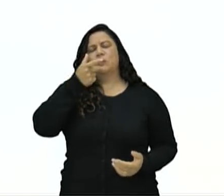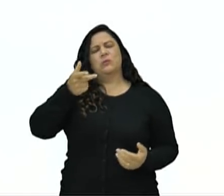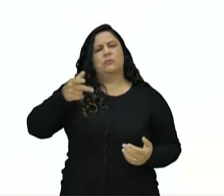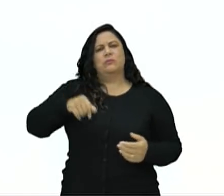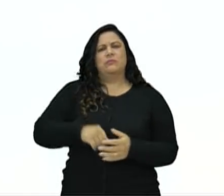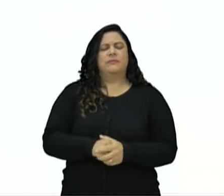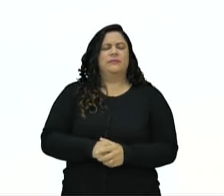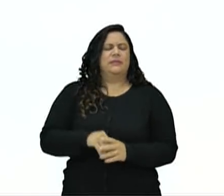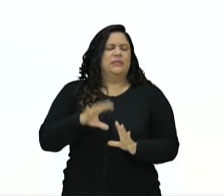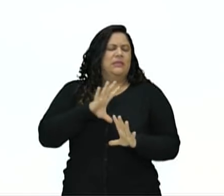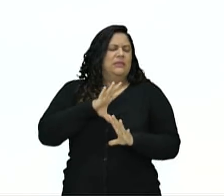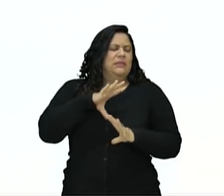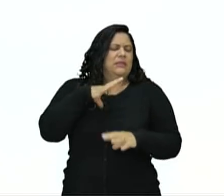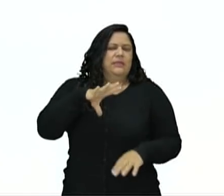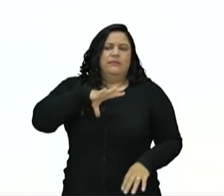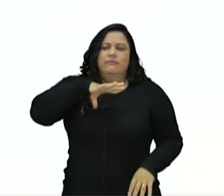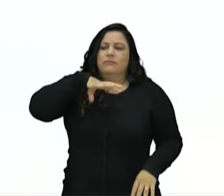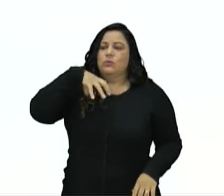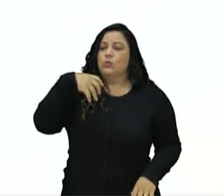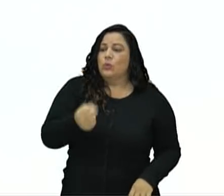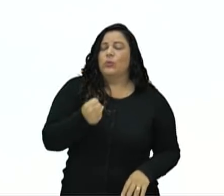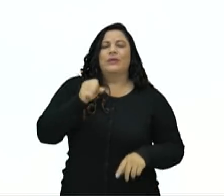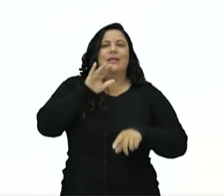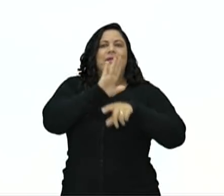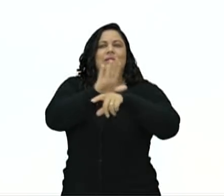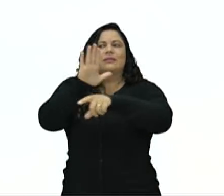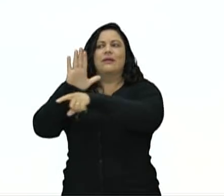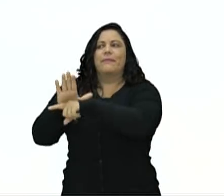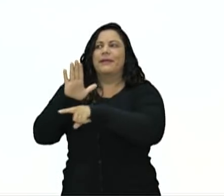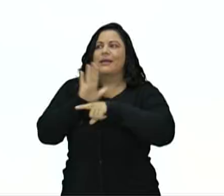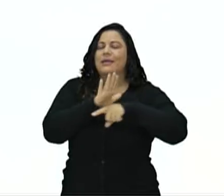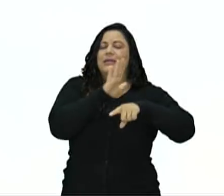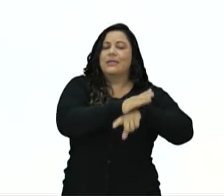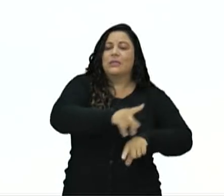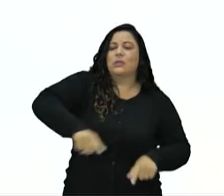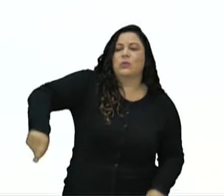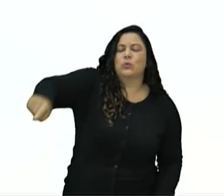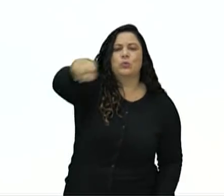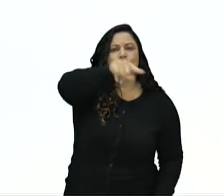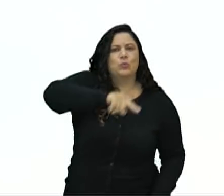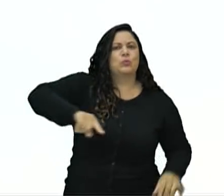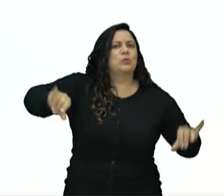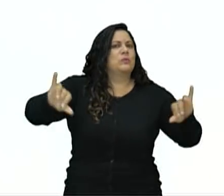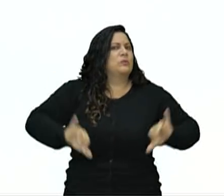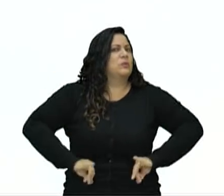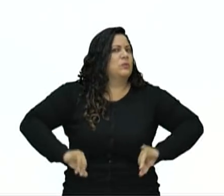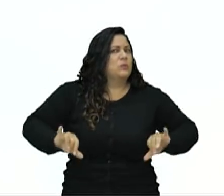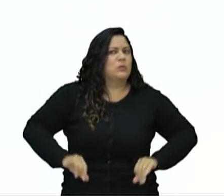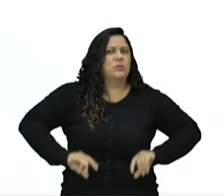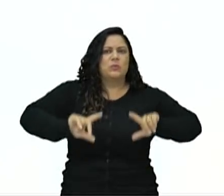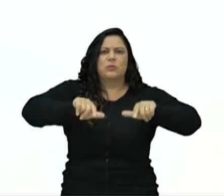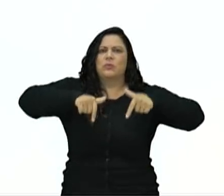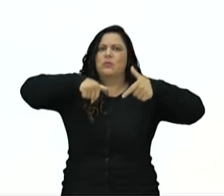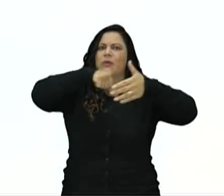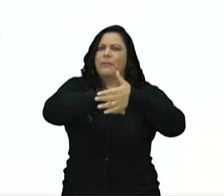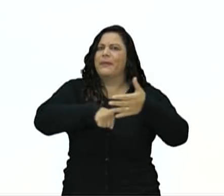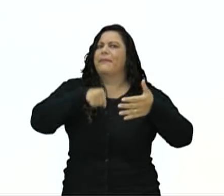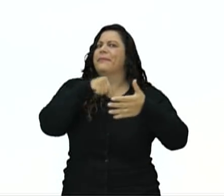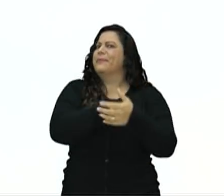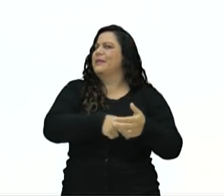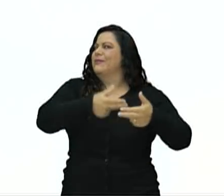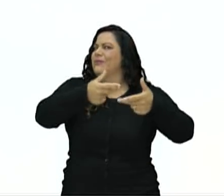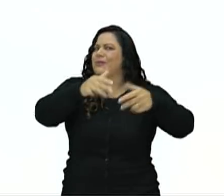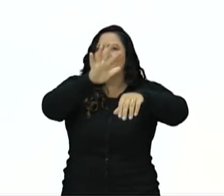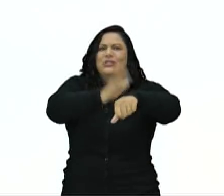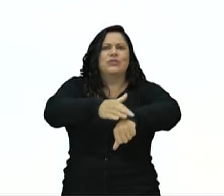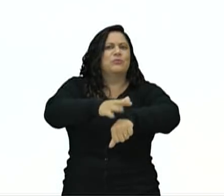a minha coragem para ajudar quem está aí fora sofrendo e lutando com qualquer tipo de doença mental.